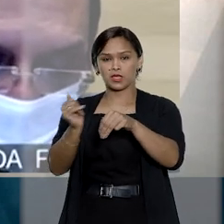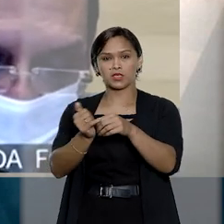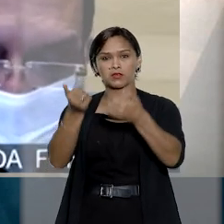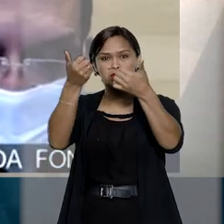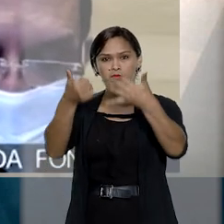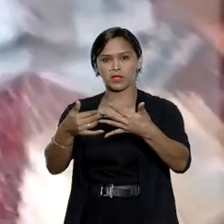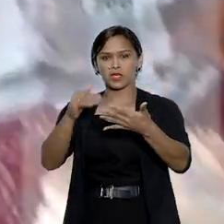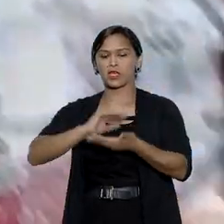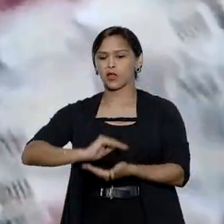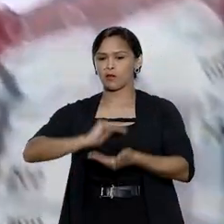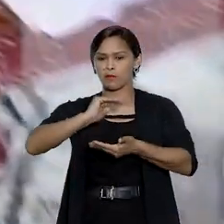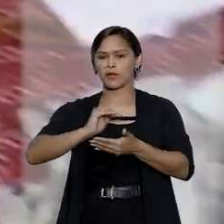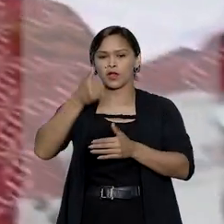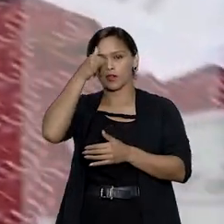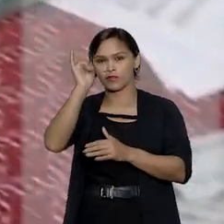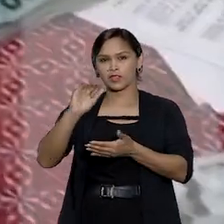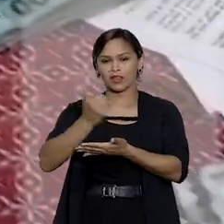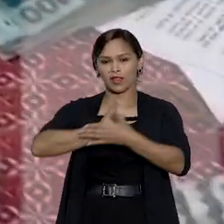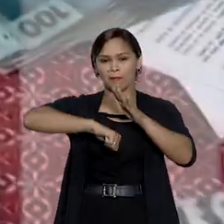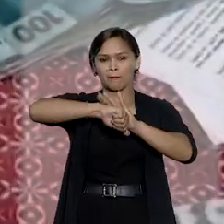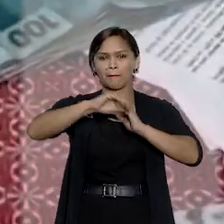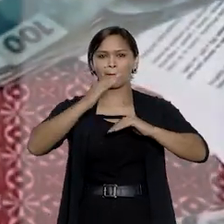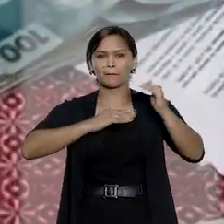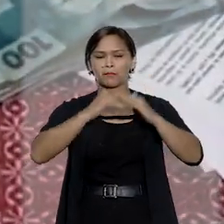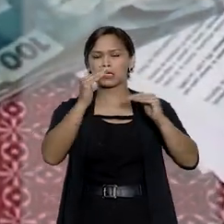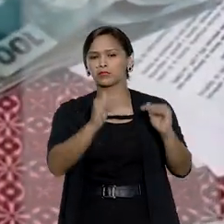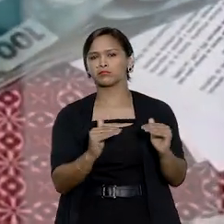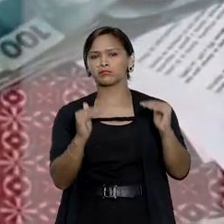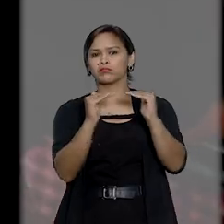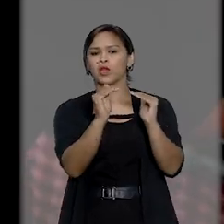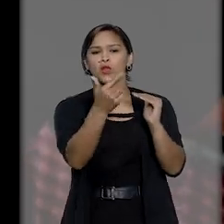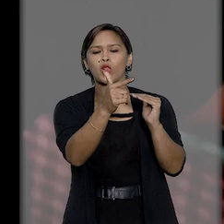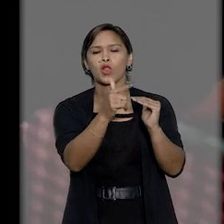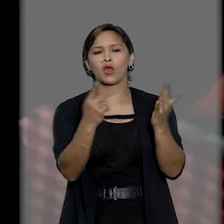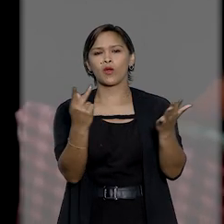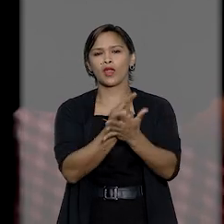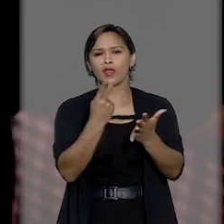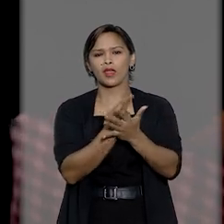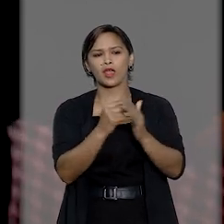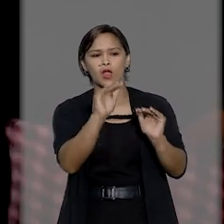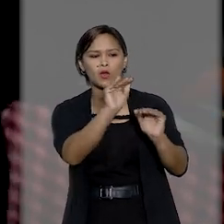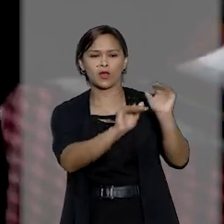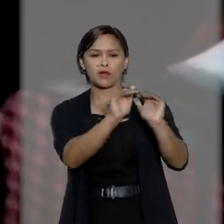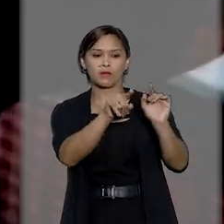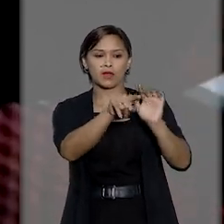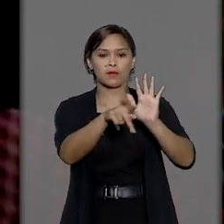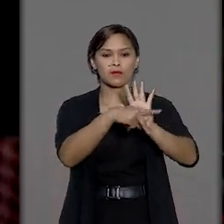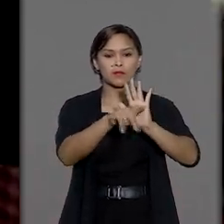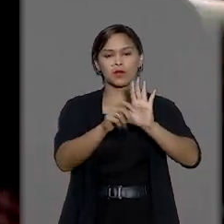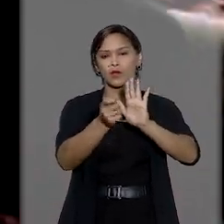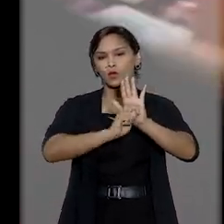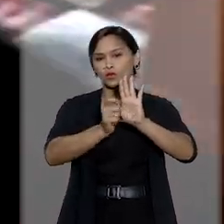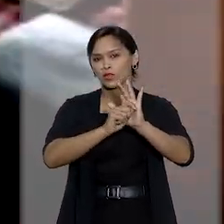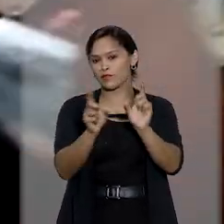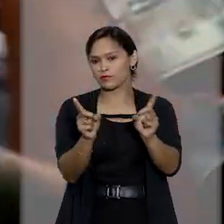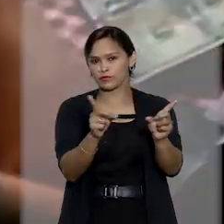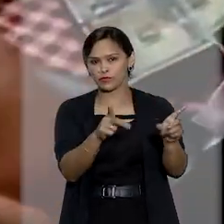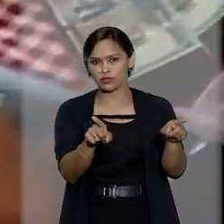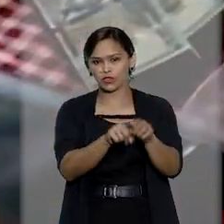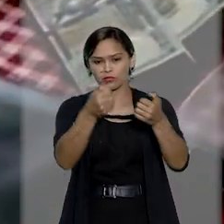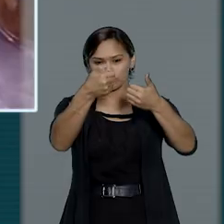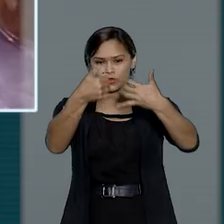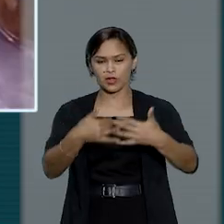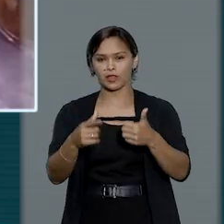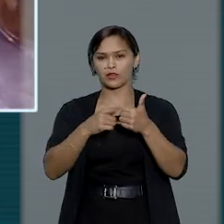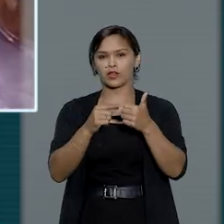pacote anticrime apenas estabeleceu que não se considera hediondo ou equiparado a ele o tráfico de drogas descrito